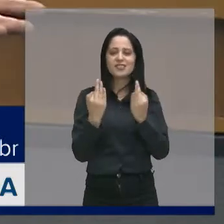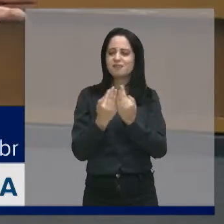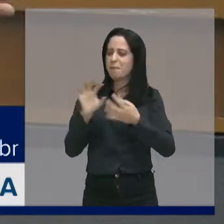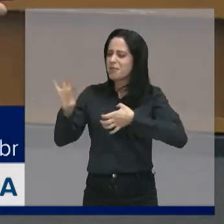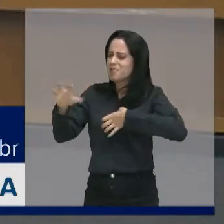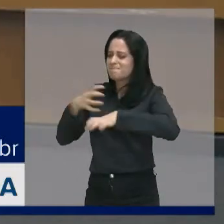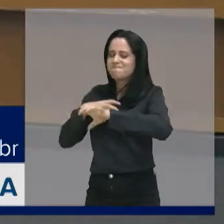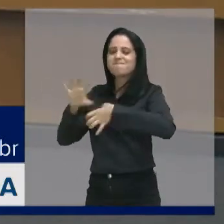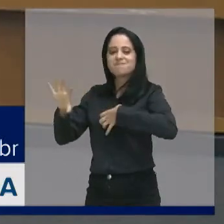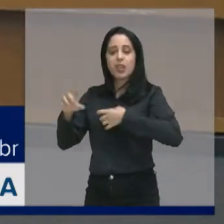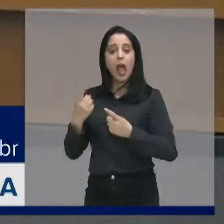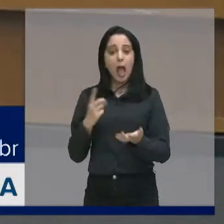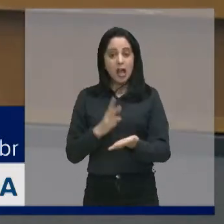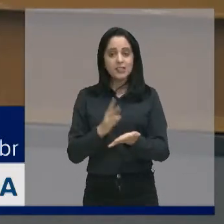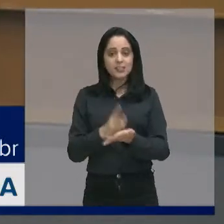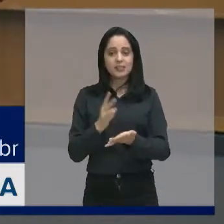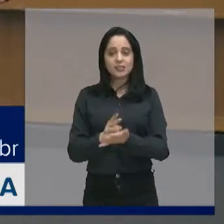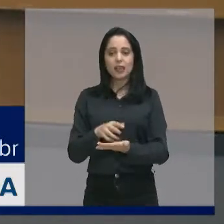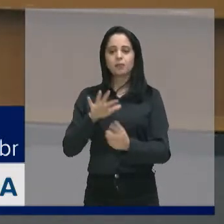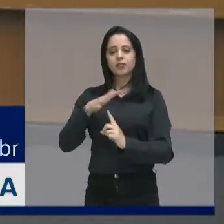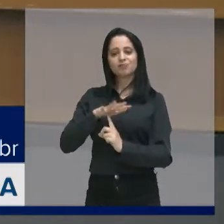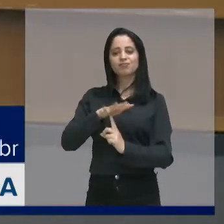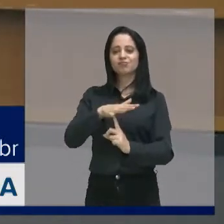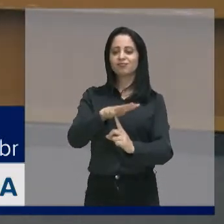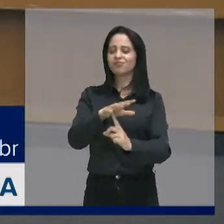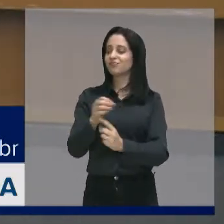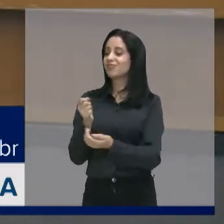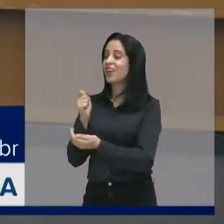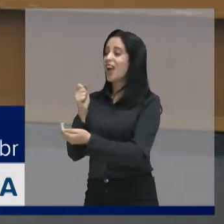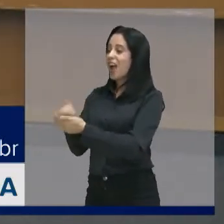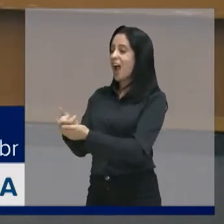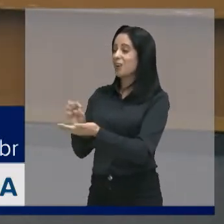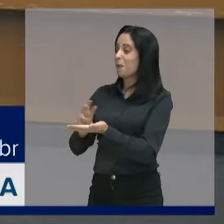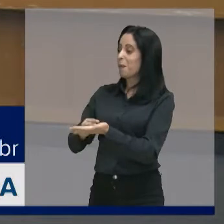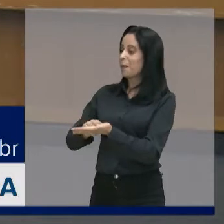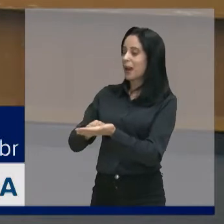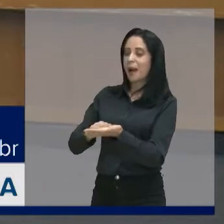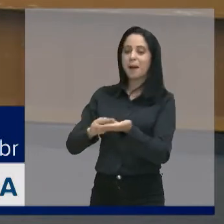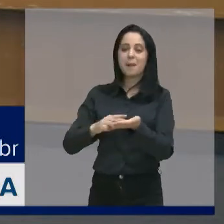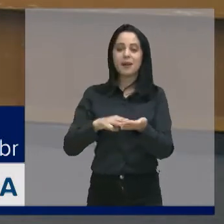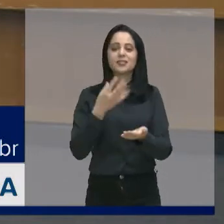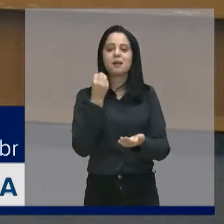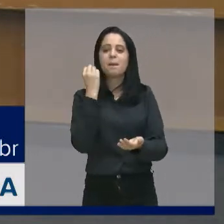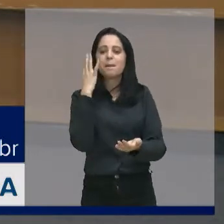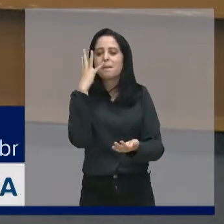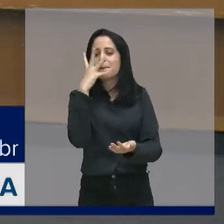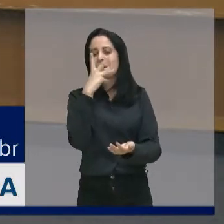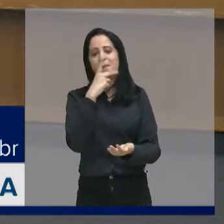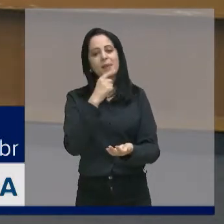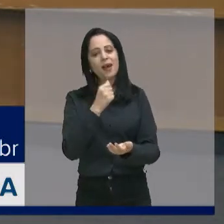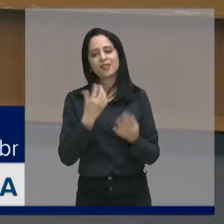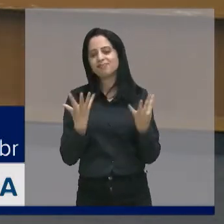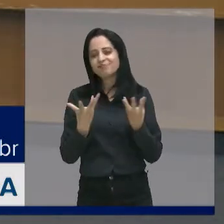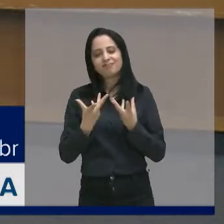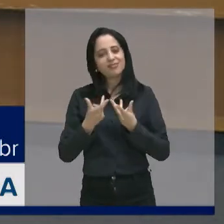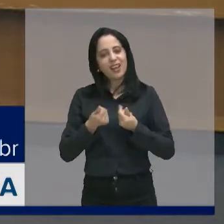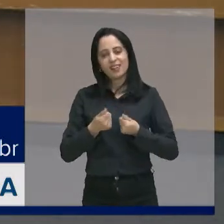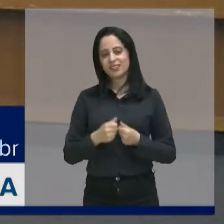de feira ia lá comprar seu pastelzinho, saborear aquele pastel maravilhoso que o Oswaldo e a equipe dele...